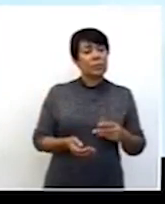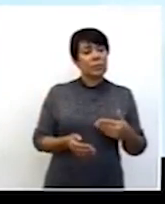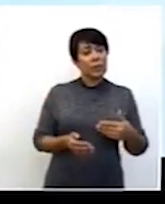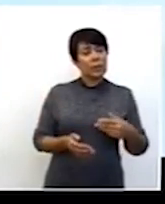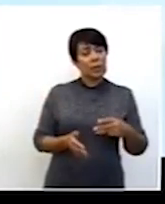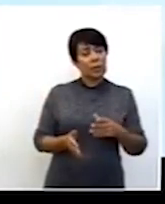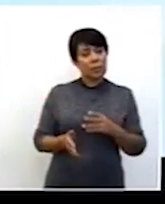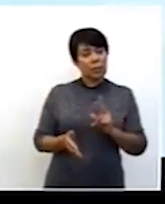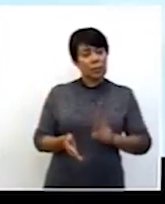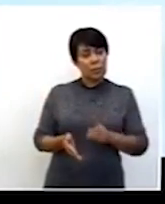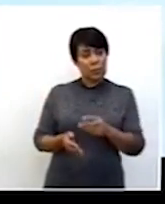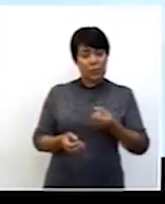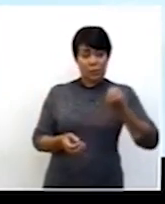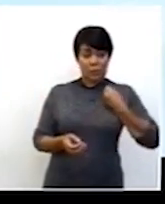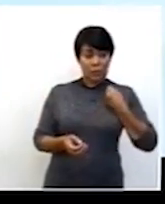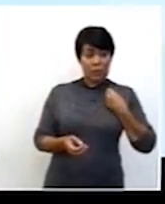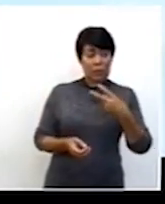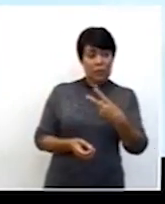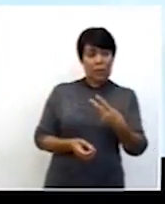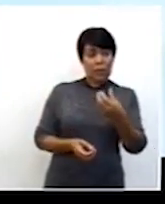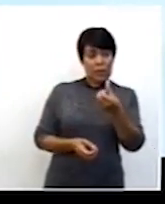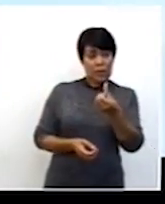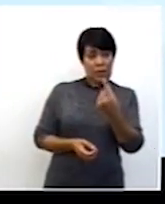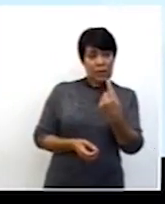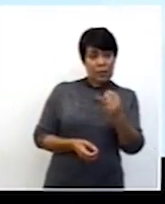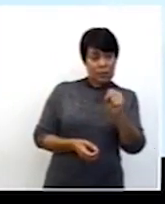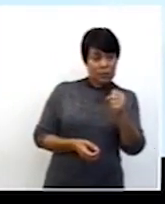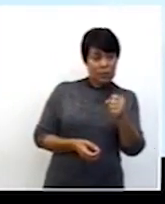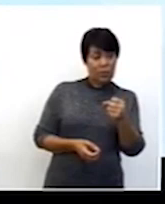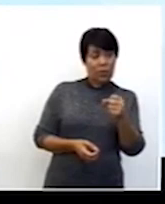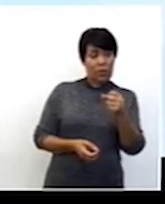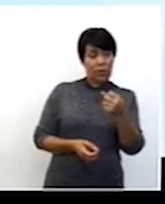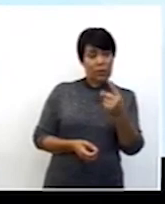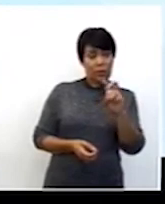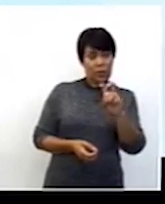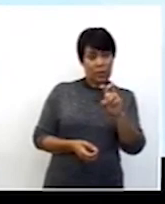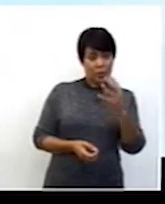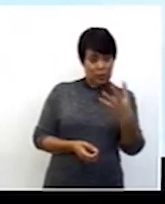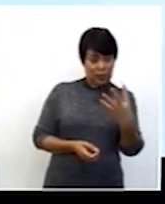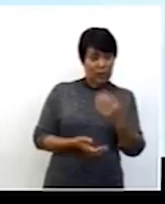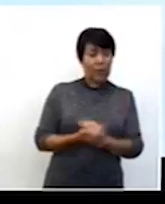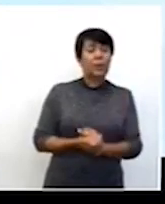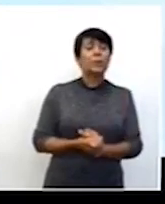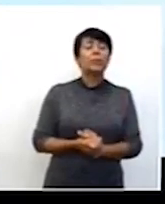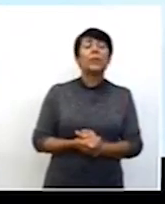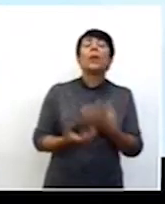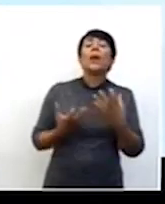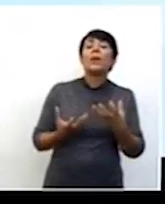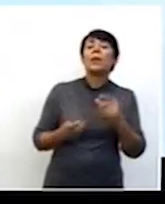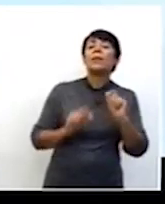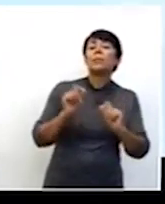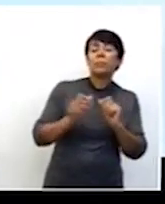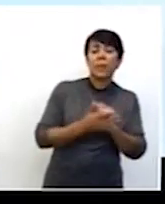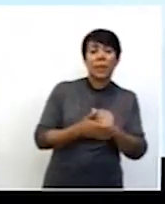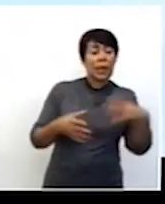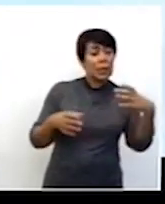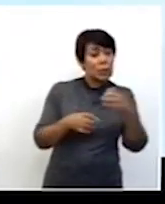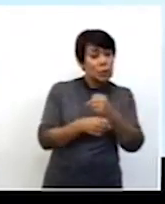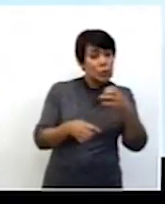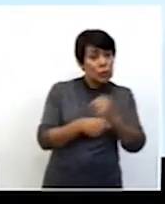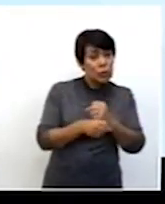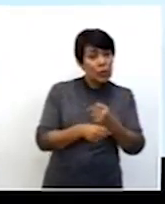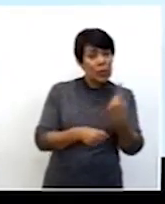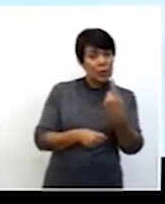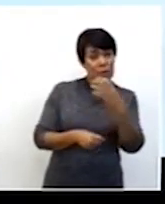numérica 2, 6, 18, 54. Tá? O que eu vou querer? A soma dos